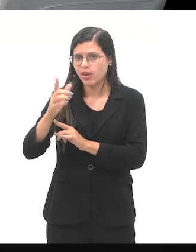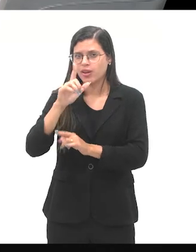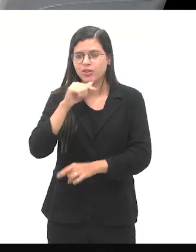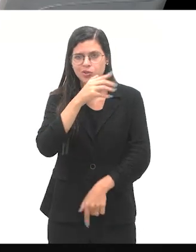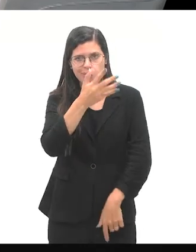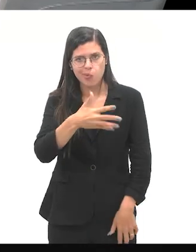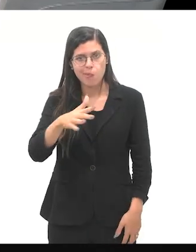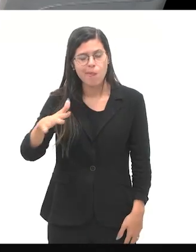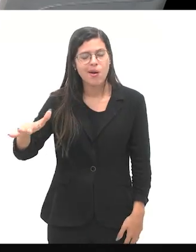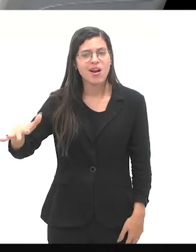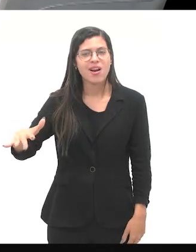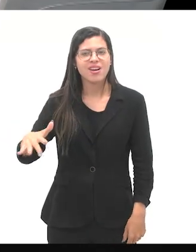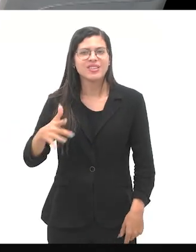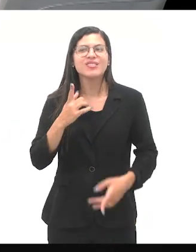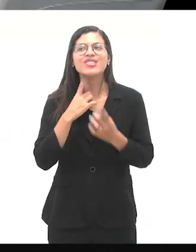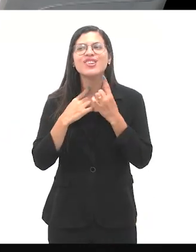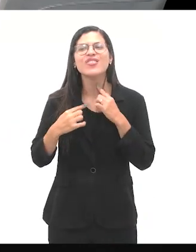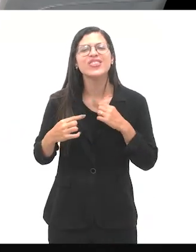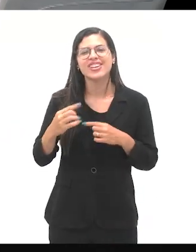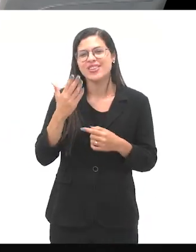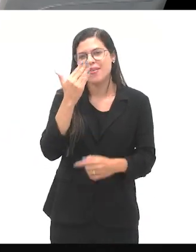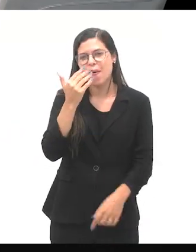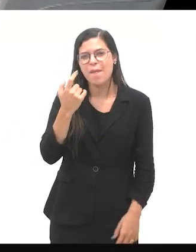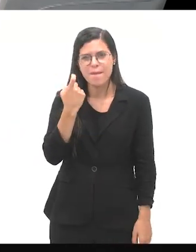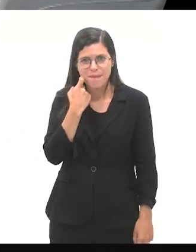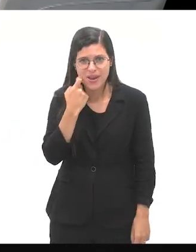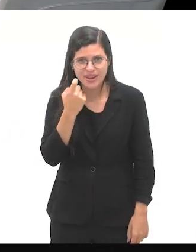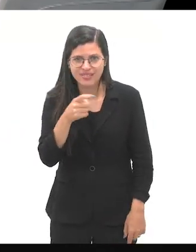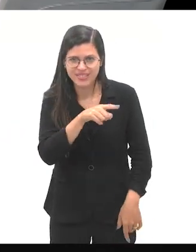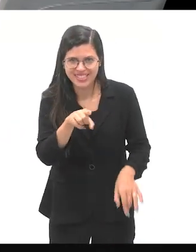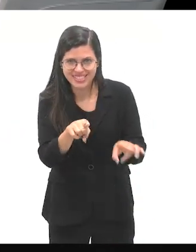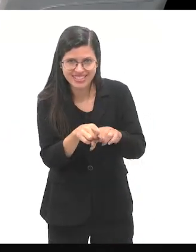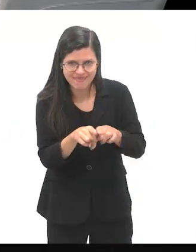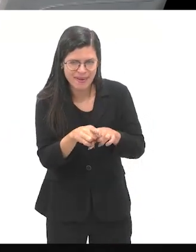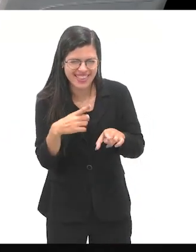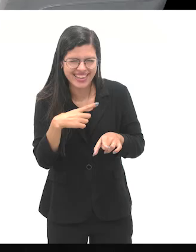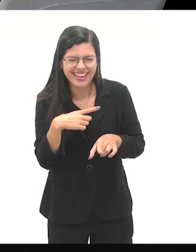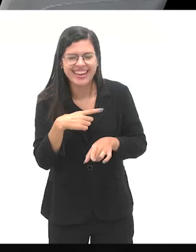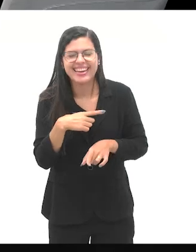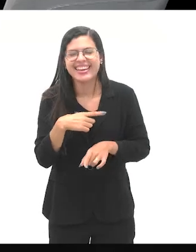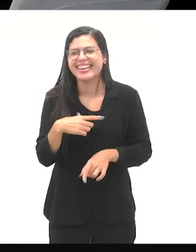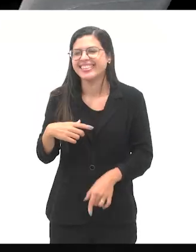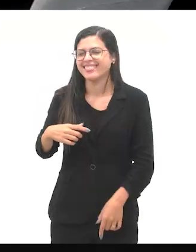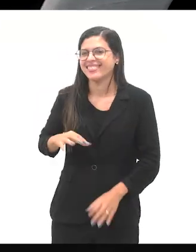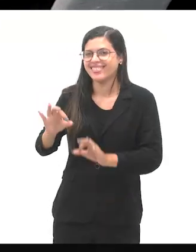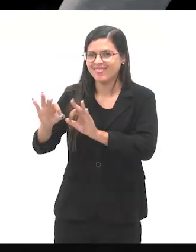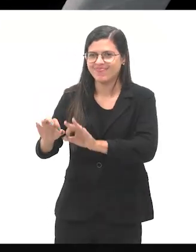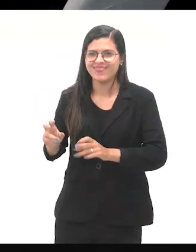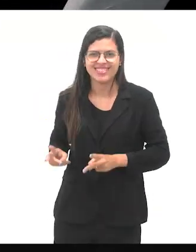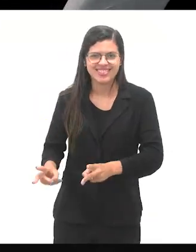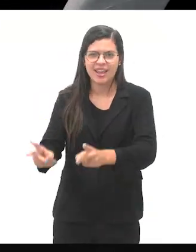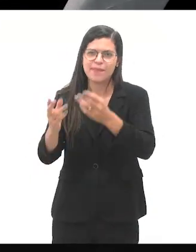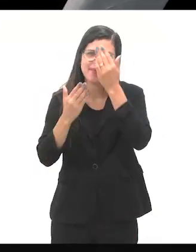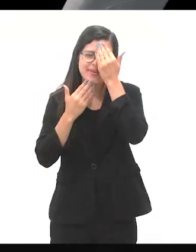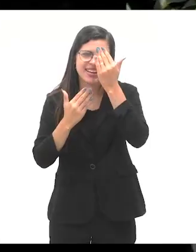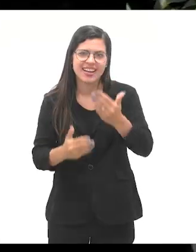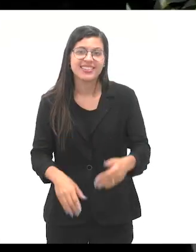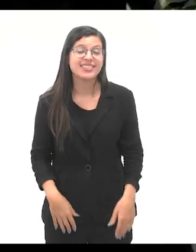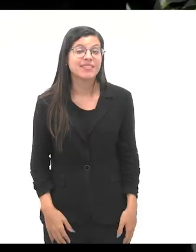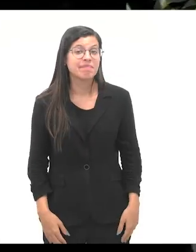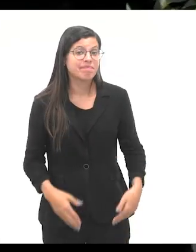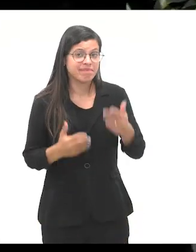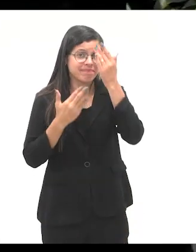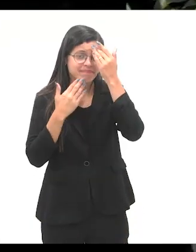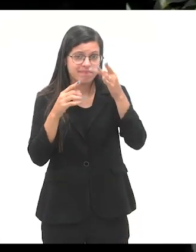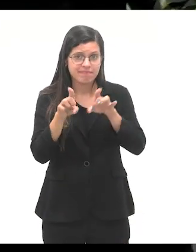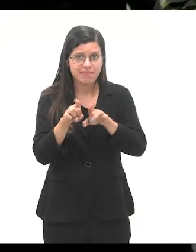nosso mar, Deu até vontade de comer peixe, vocês também estão? Eu fiquei com vontade. Com certeza, sempre. Obrigada, Muito Fernanda. obrigada a você